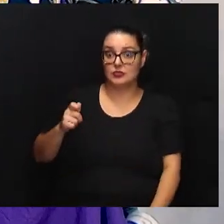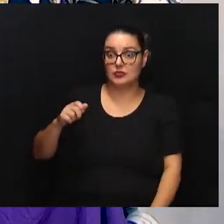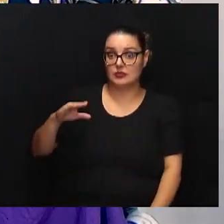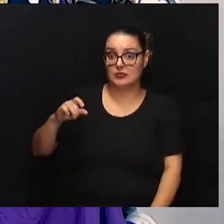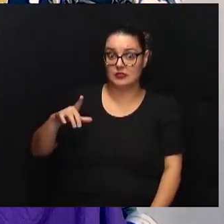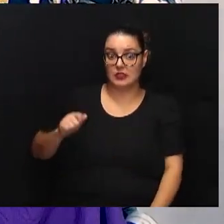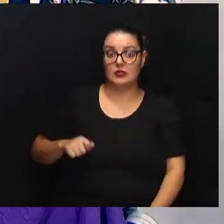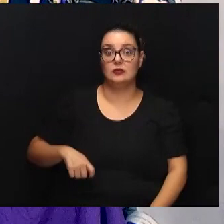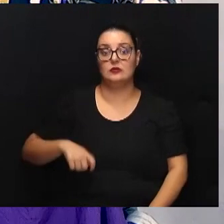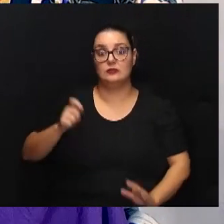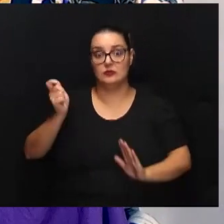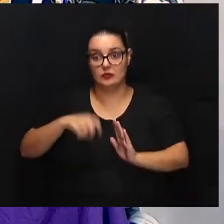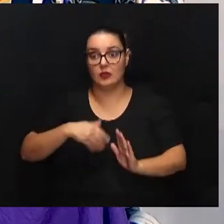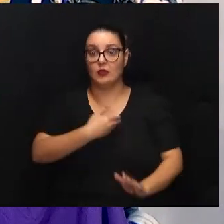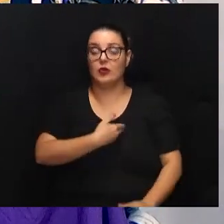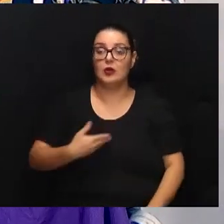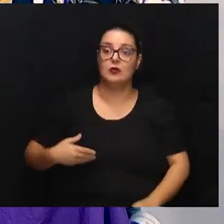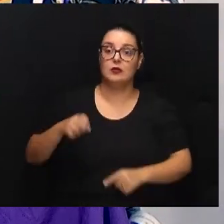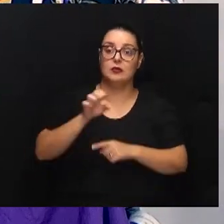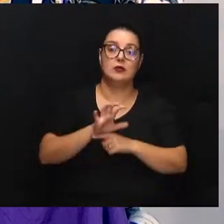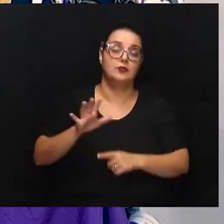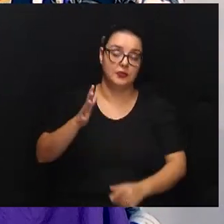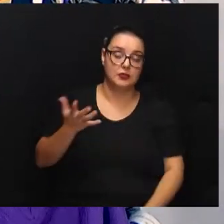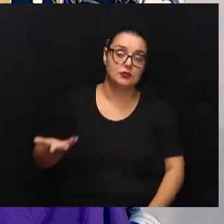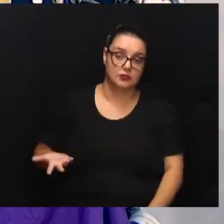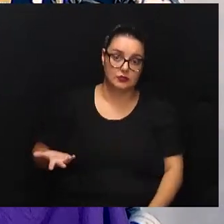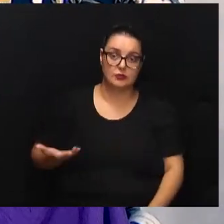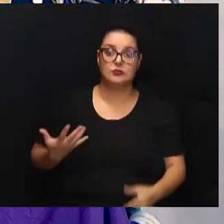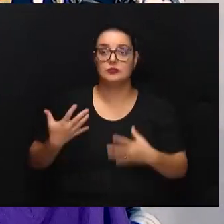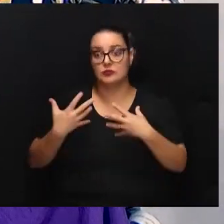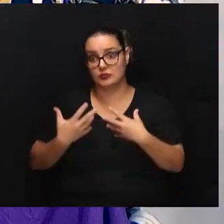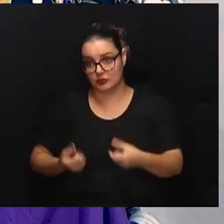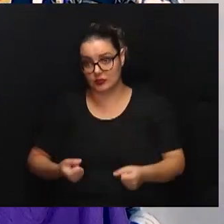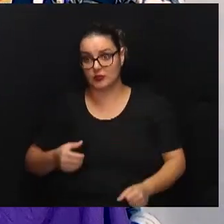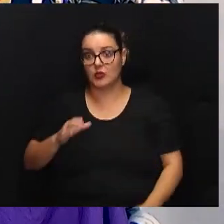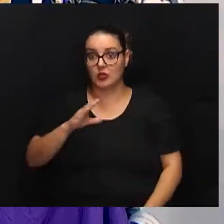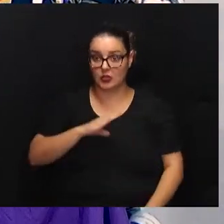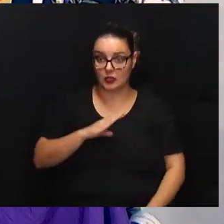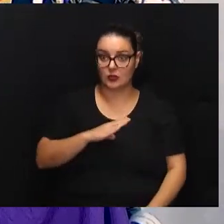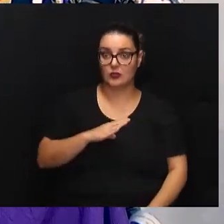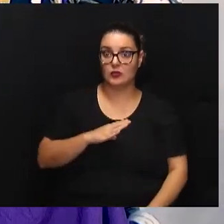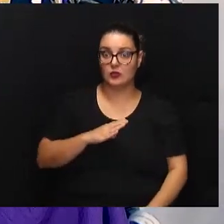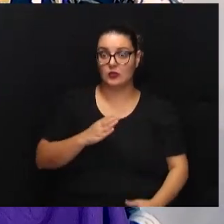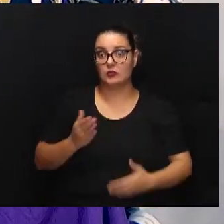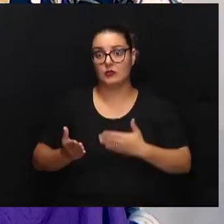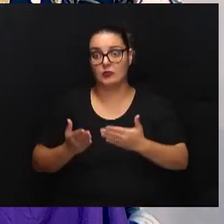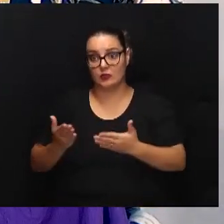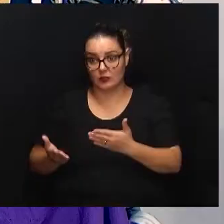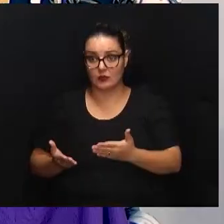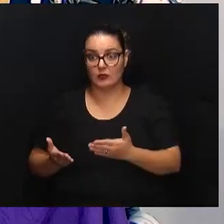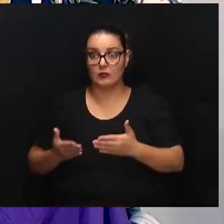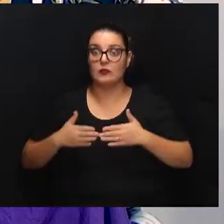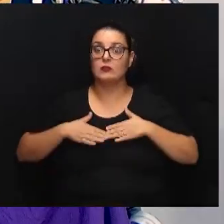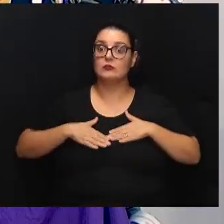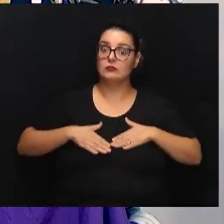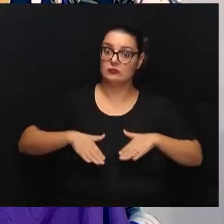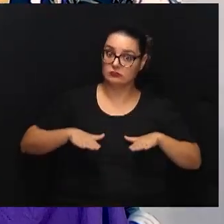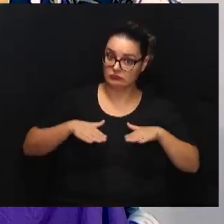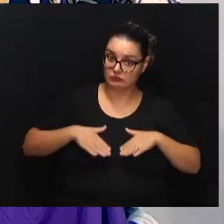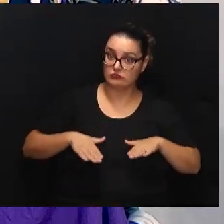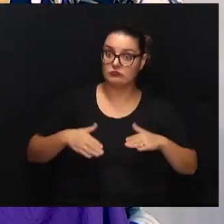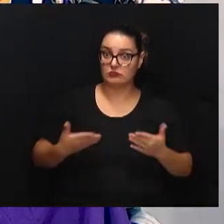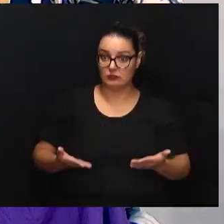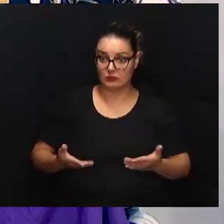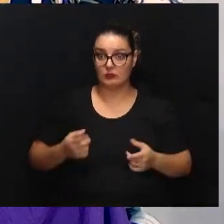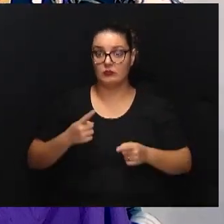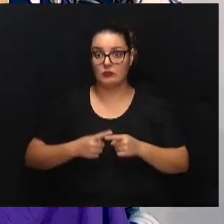recebendo aí o município, a gente tratando de maneira tão mais calma, porque já foi bem mais difícil